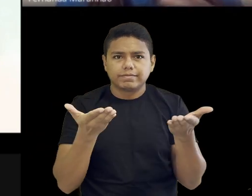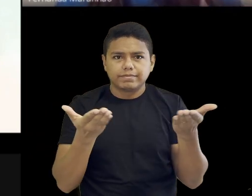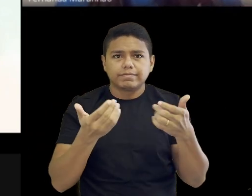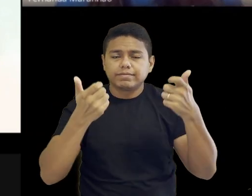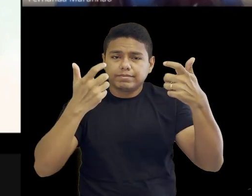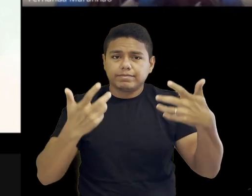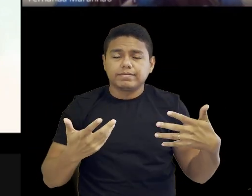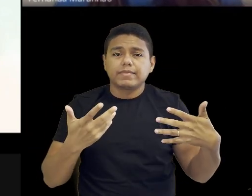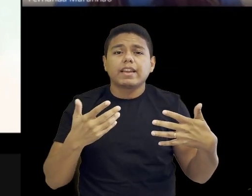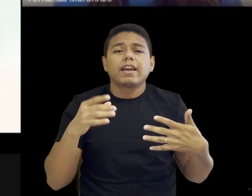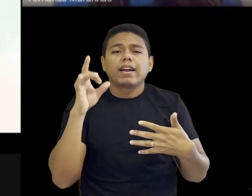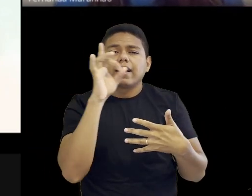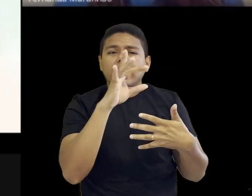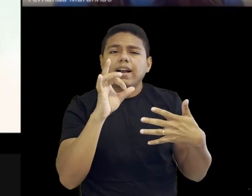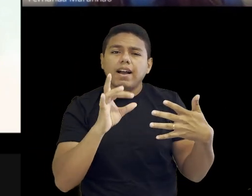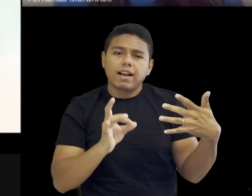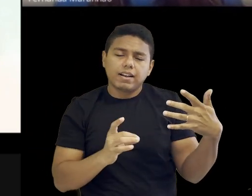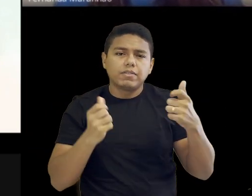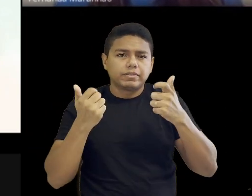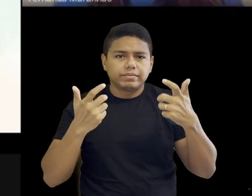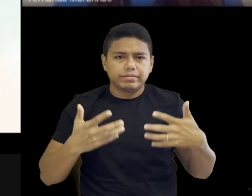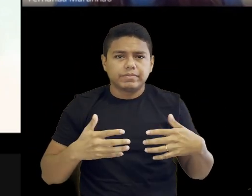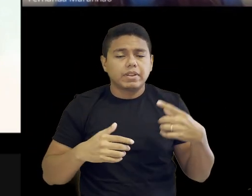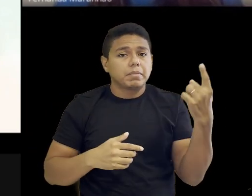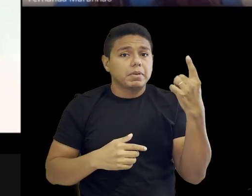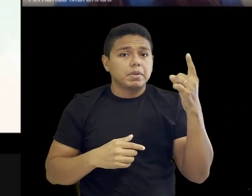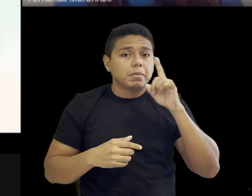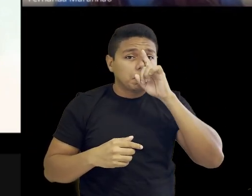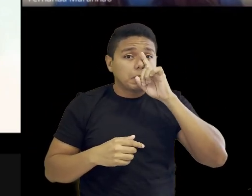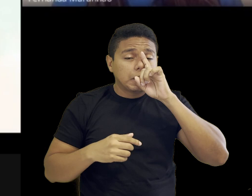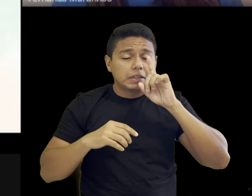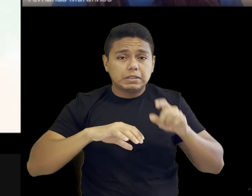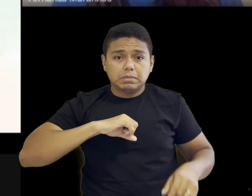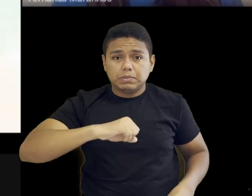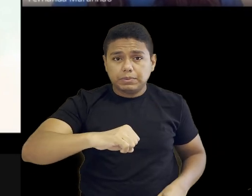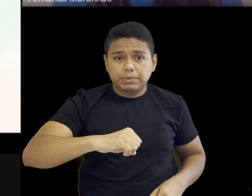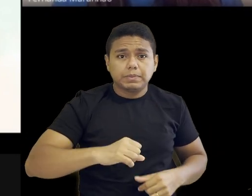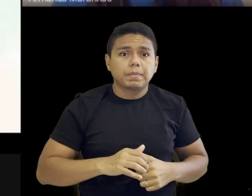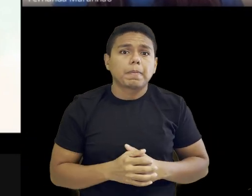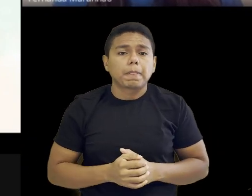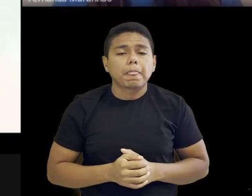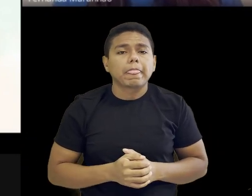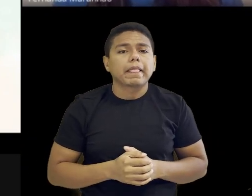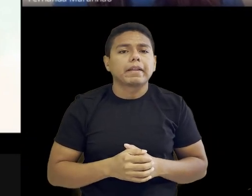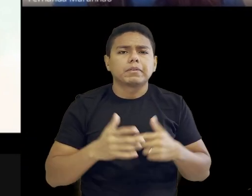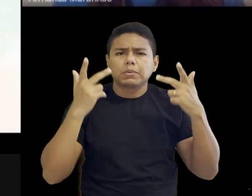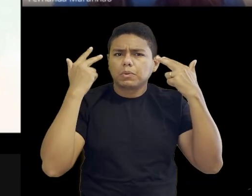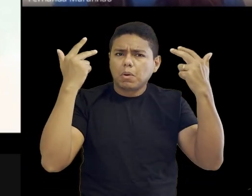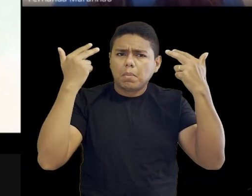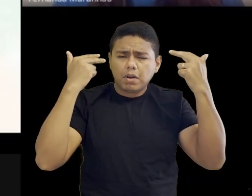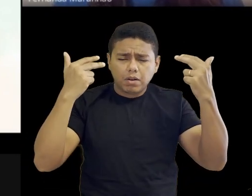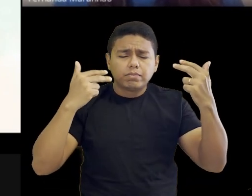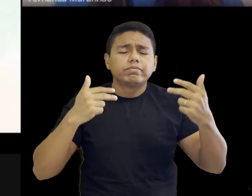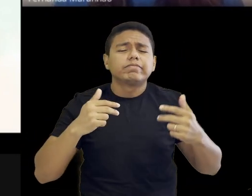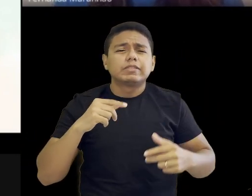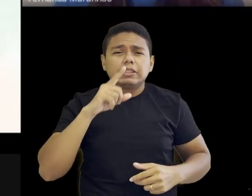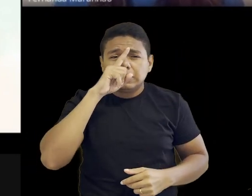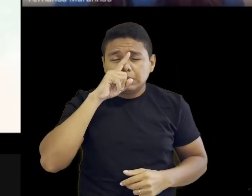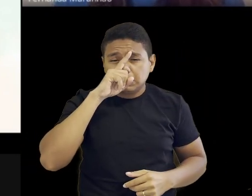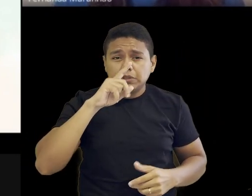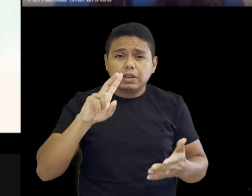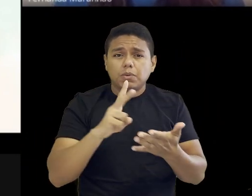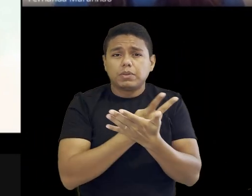nós vamos começar a falar um pouco mais de cada uma dessas condições, começando pela ameaça de abortamento. Então, é muito comum, nas condições de